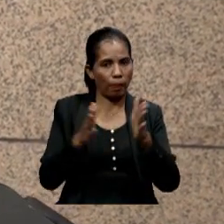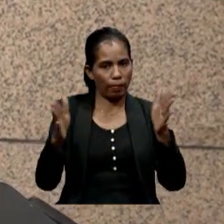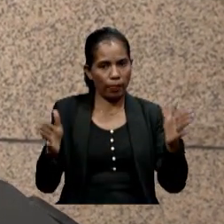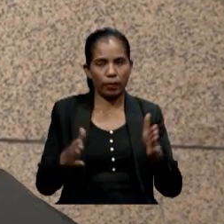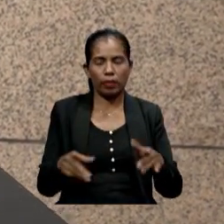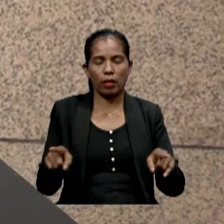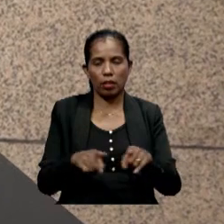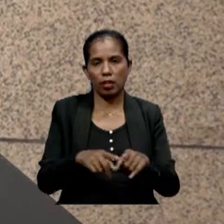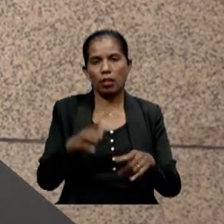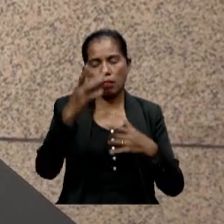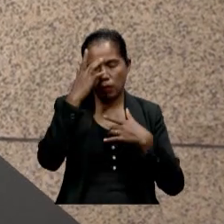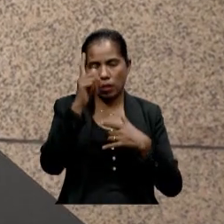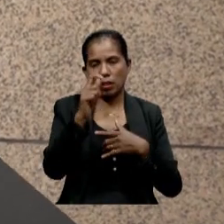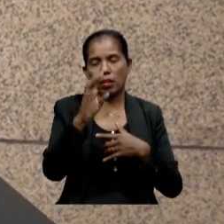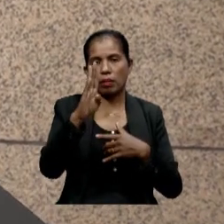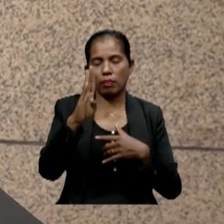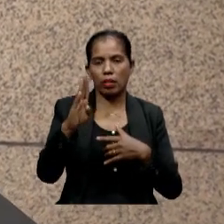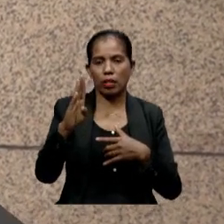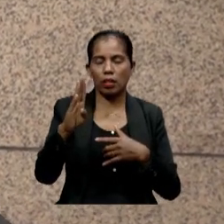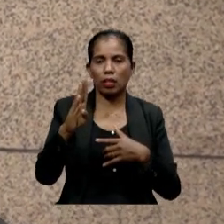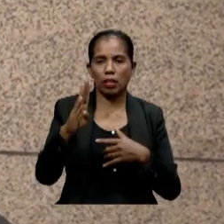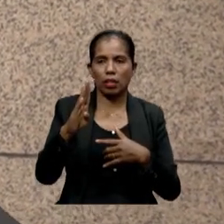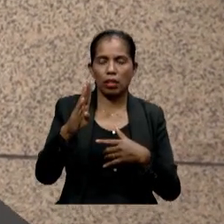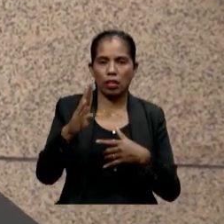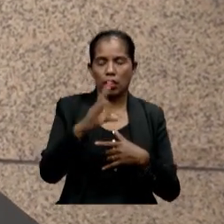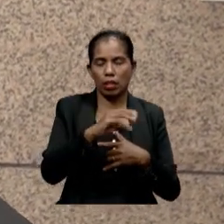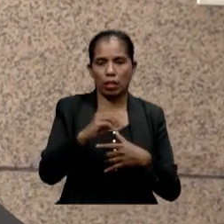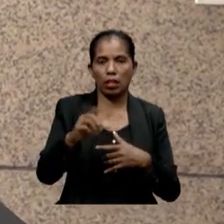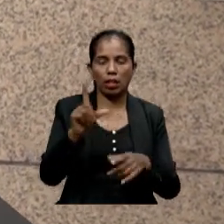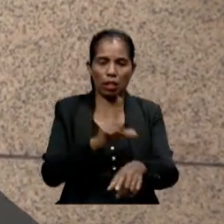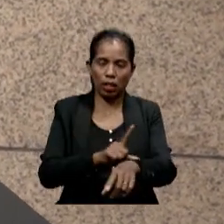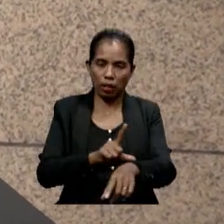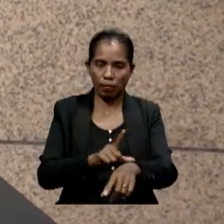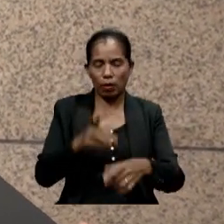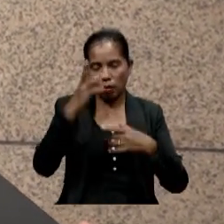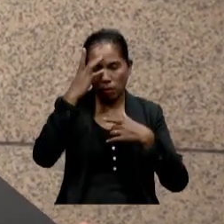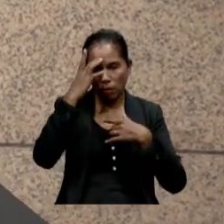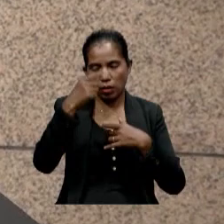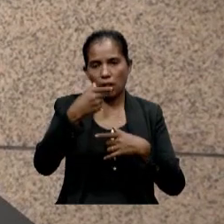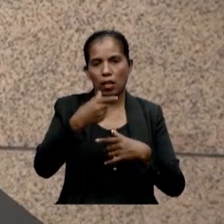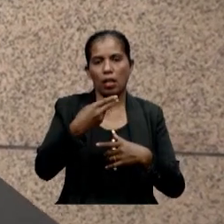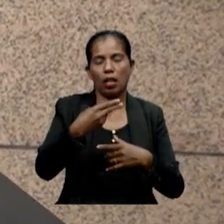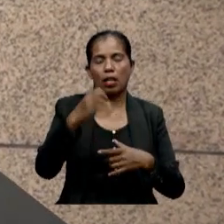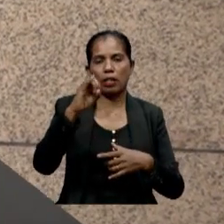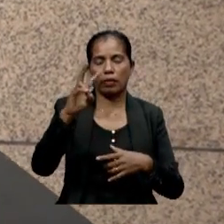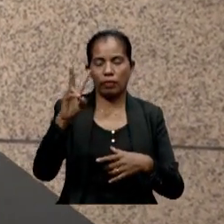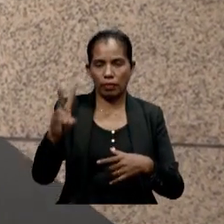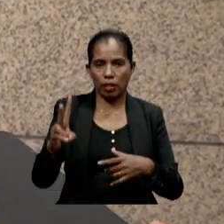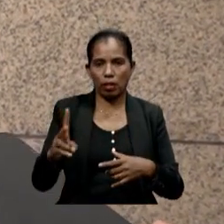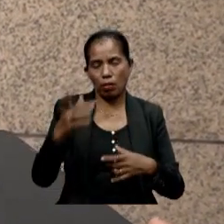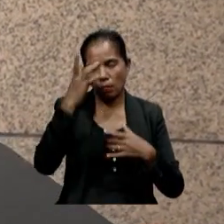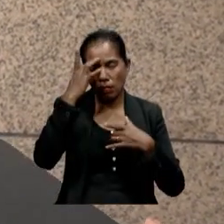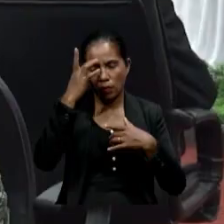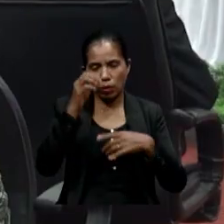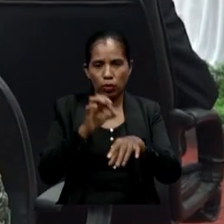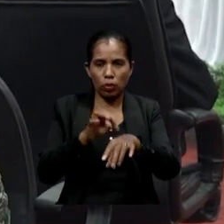Hanesan tuberculose, lepra, HIV sida, moras malária, moras diarreia nebe mitare